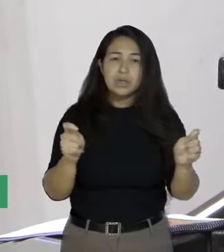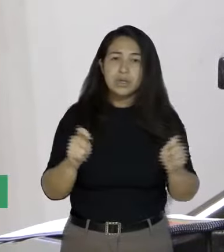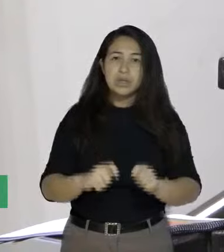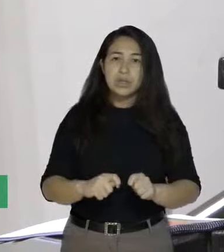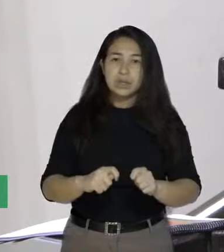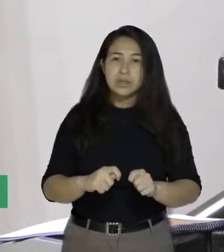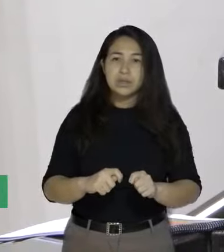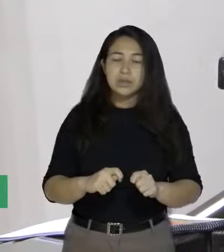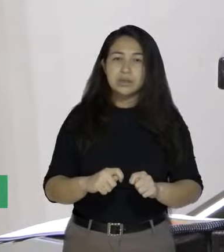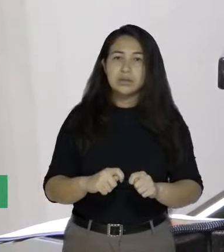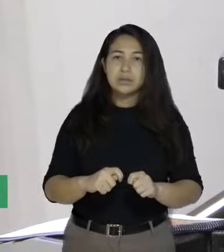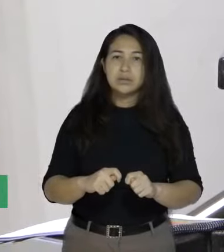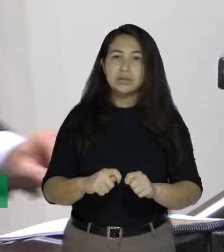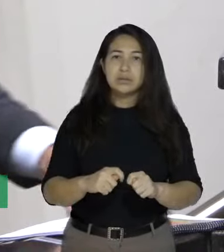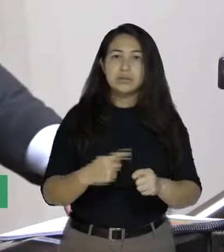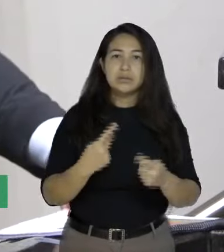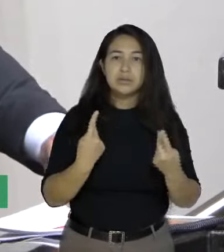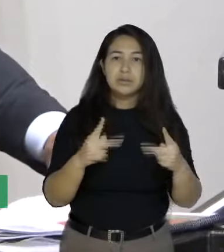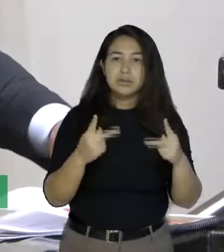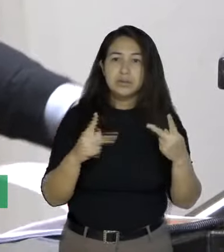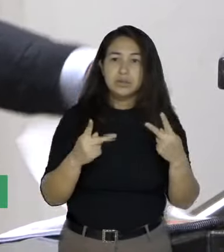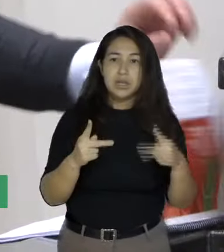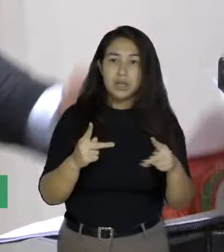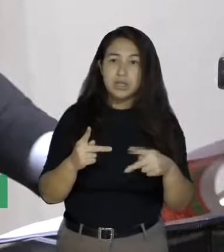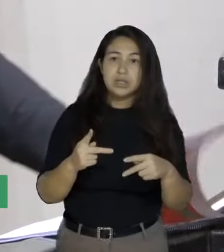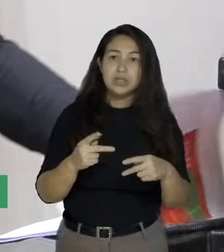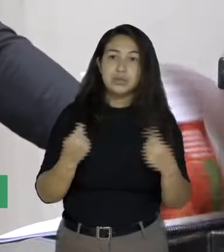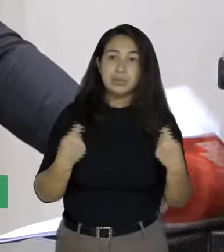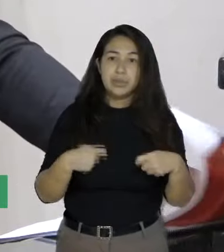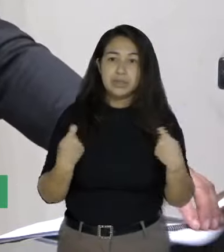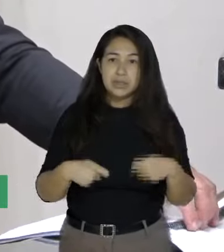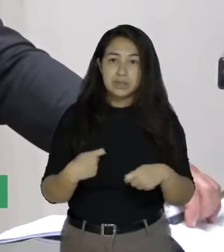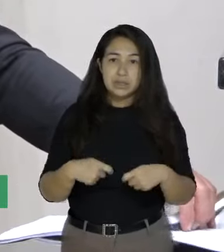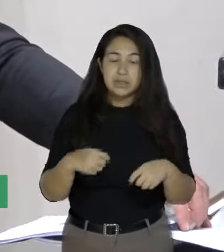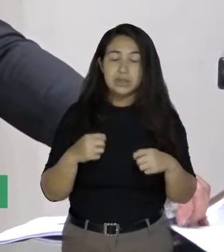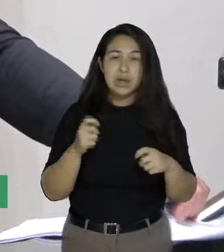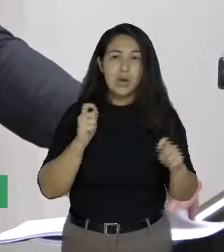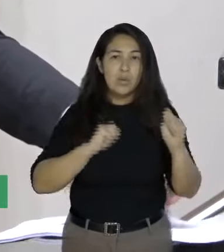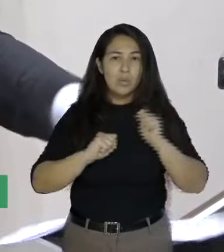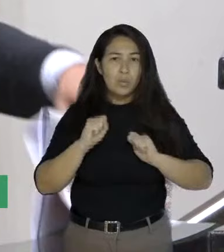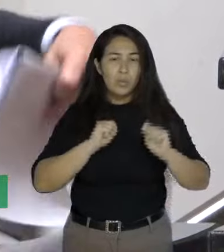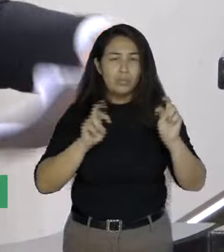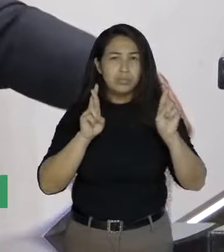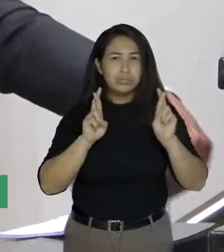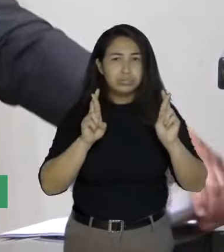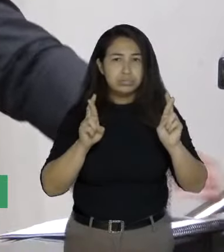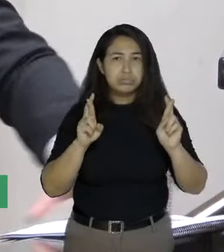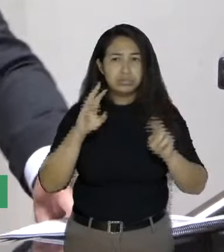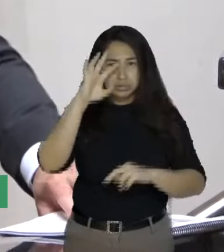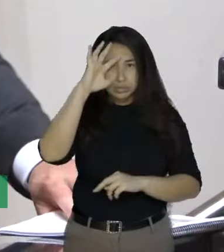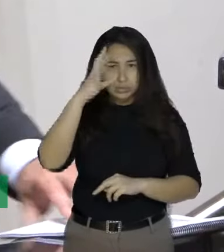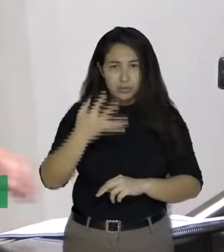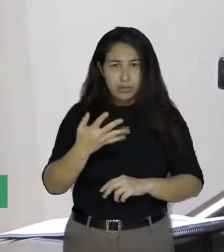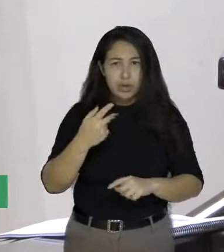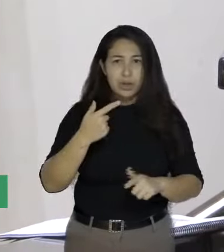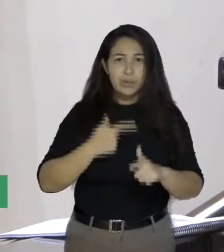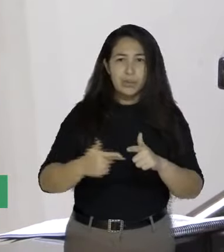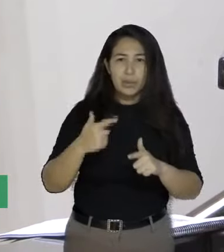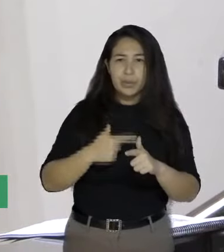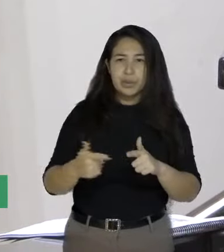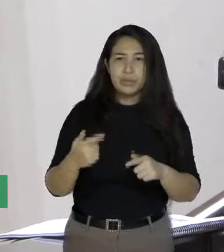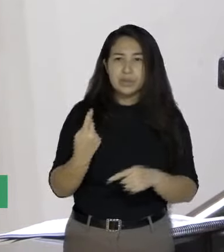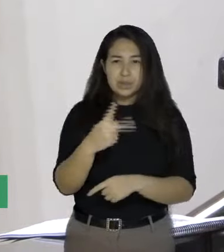as suas demandas a uma instituição na esperança de tê-las resolvidas ou encaminhadas